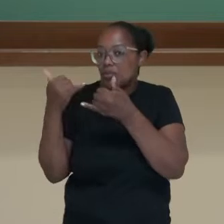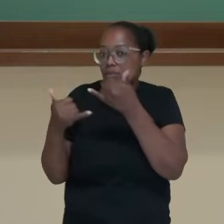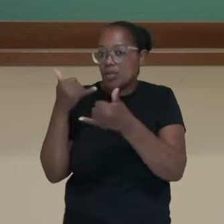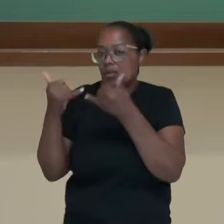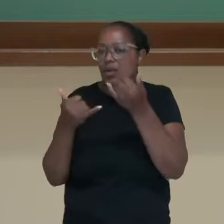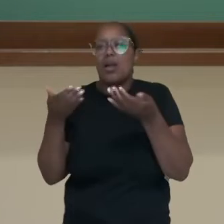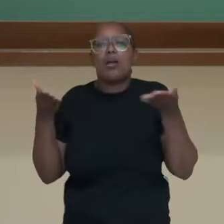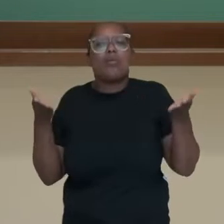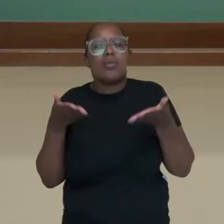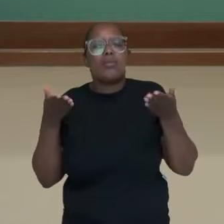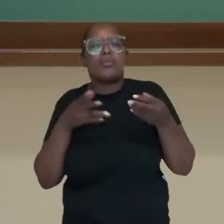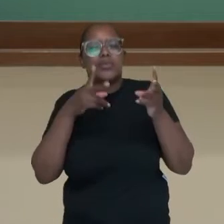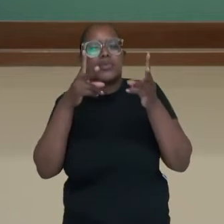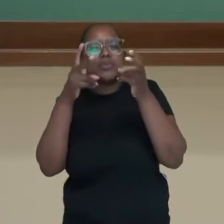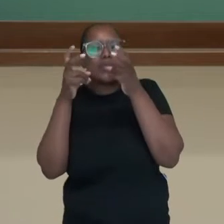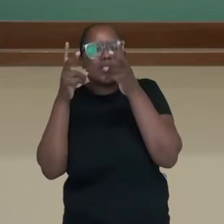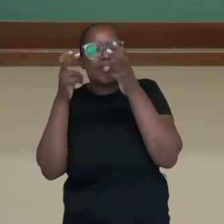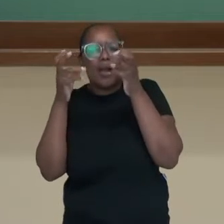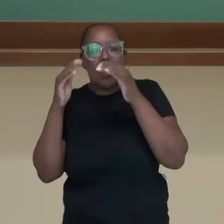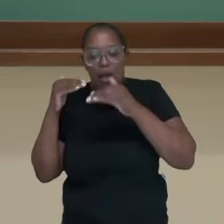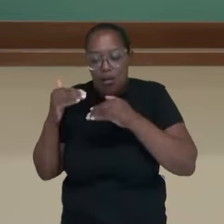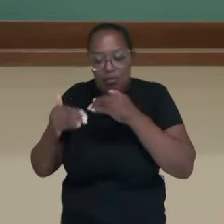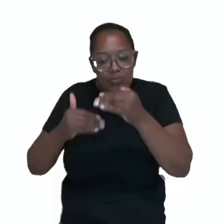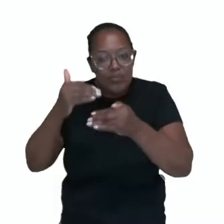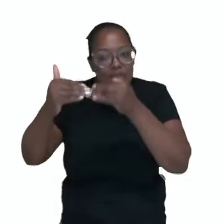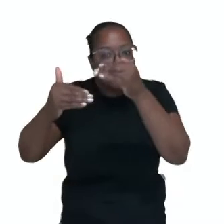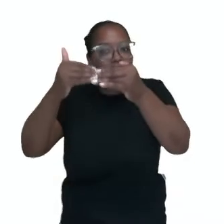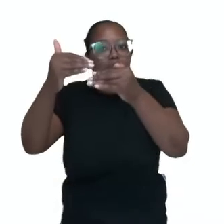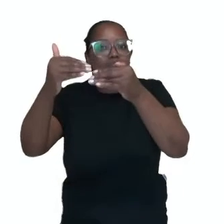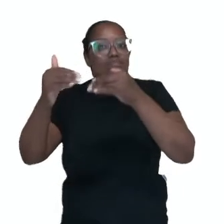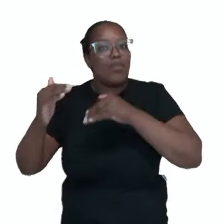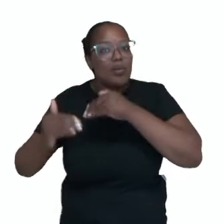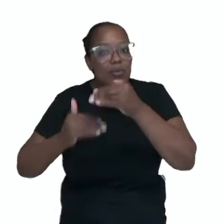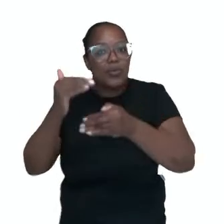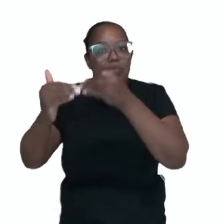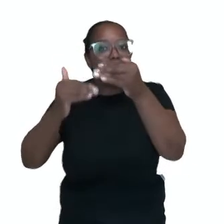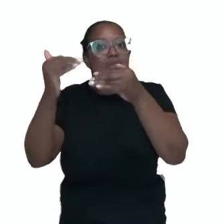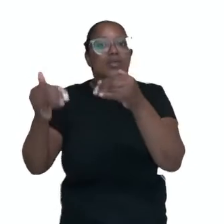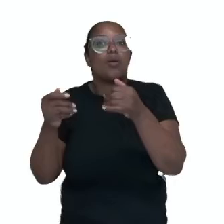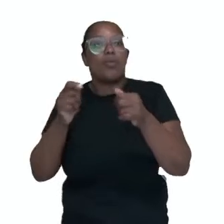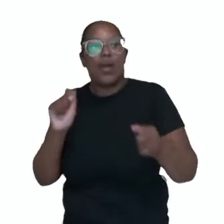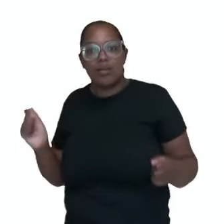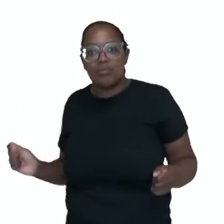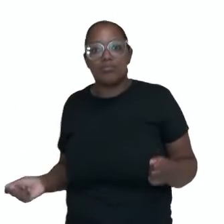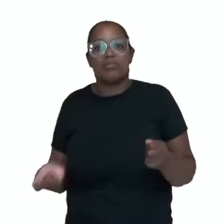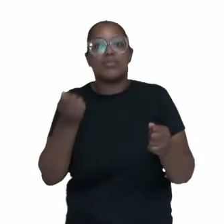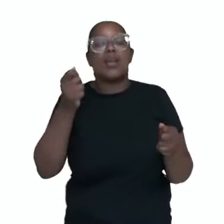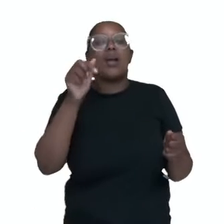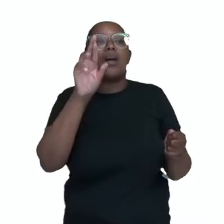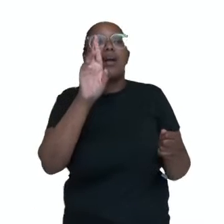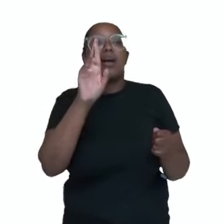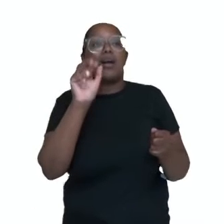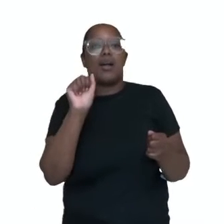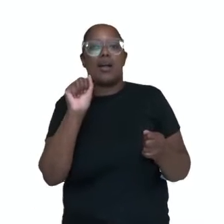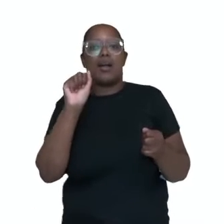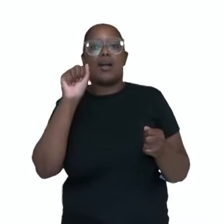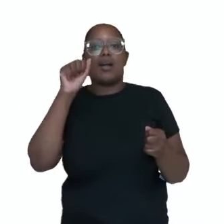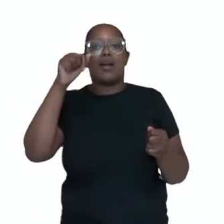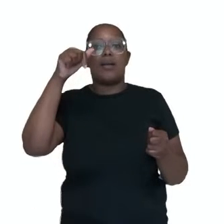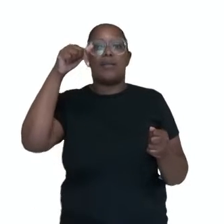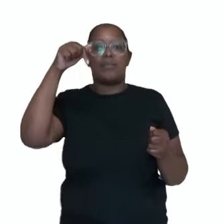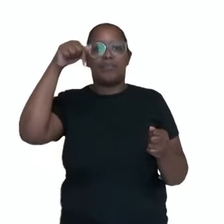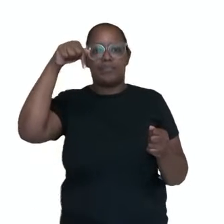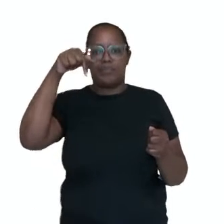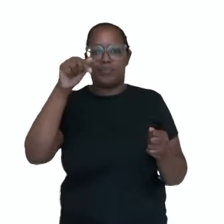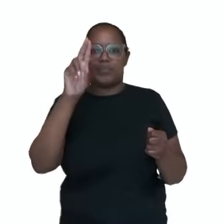agora a evolução histórica das raquetes. Então nós temos aqui inicialmente, ó, nós temos nessa imagem, além de raquete,